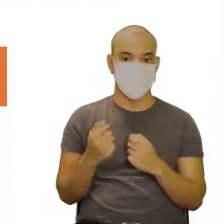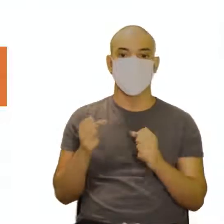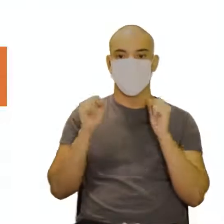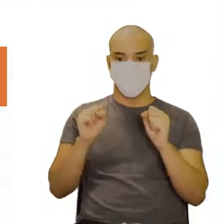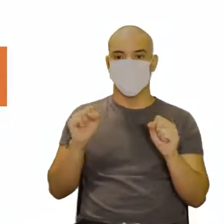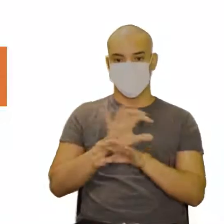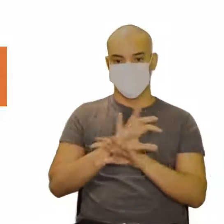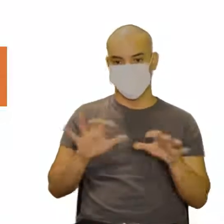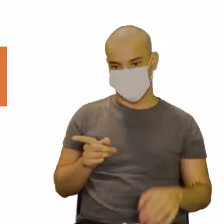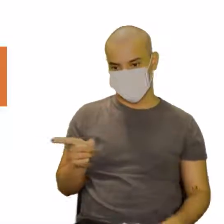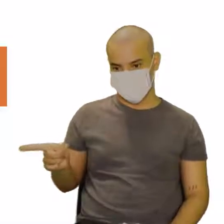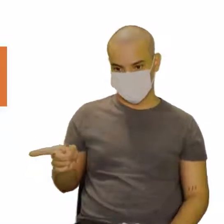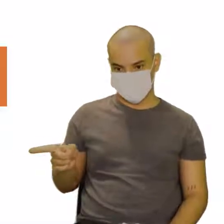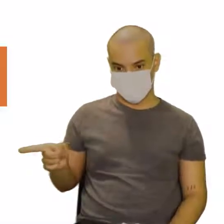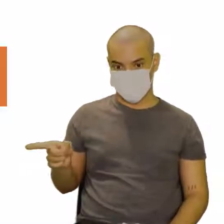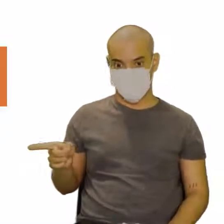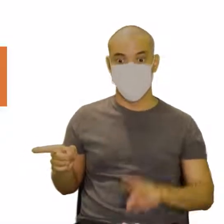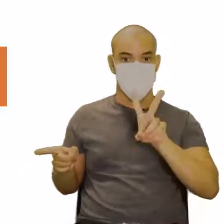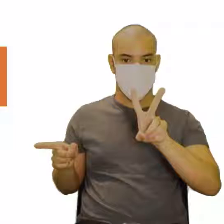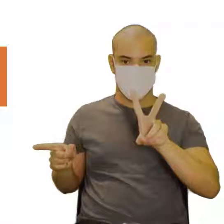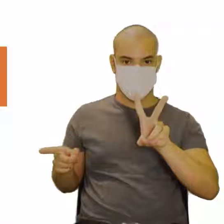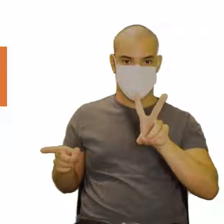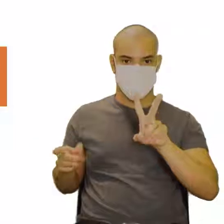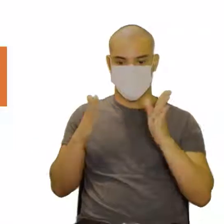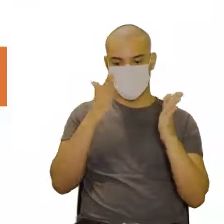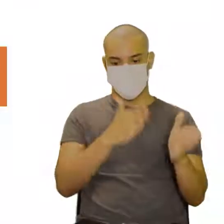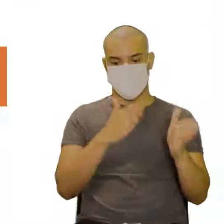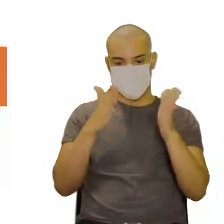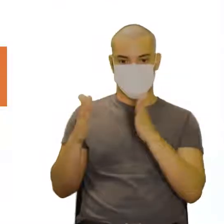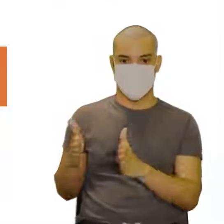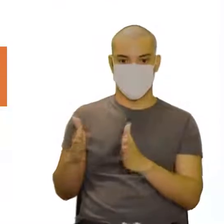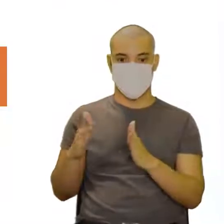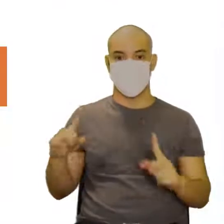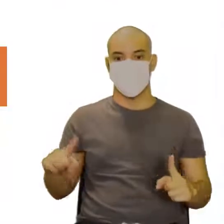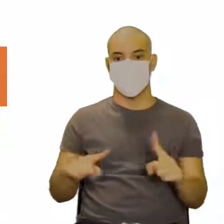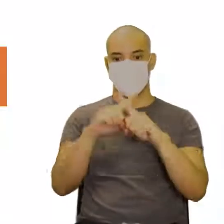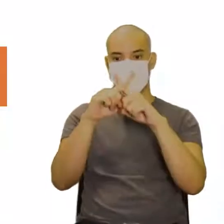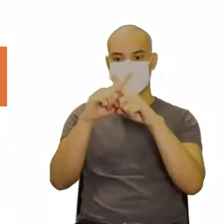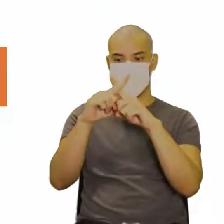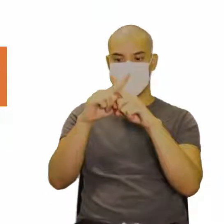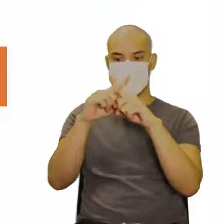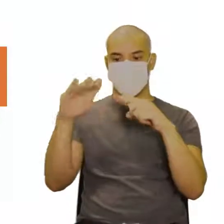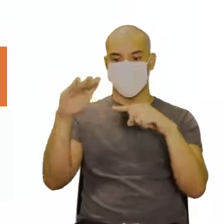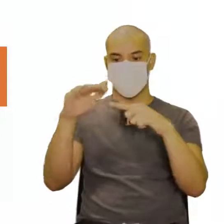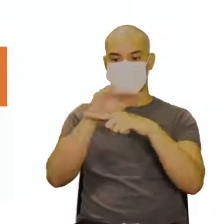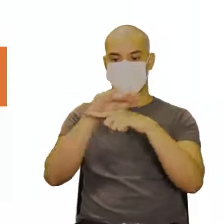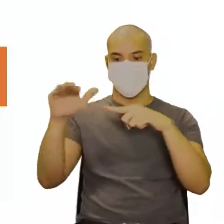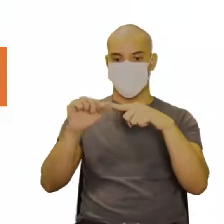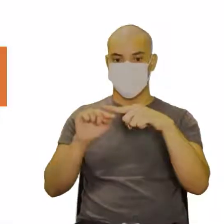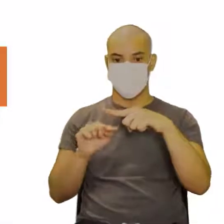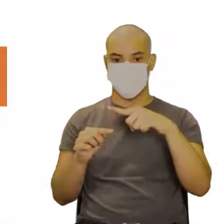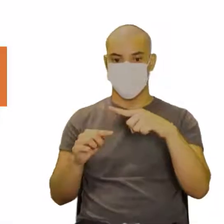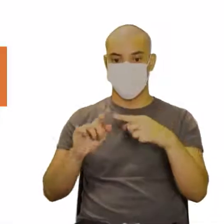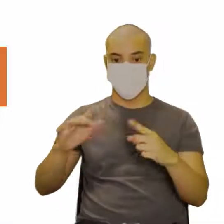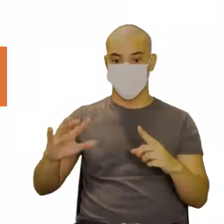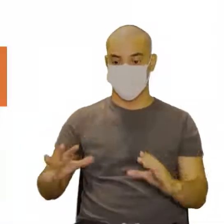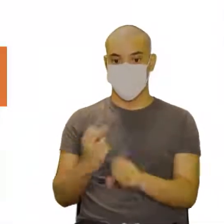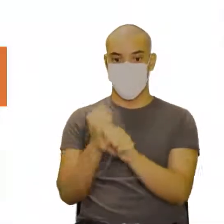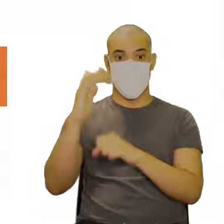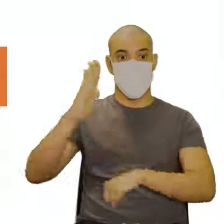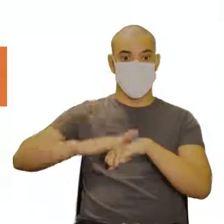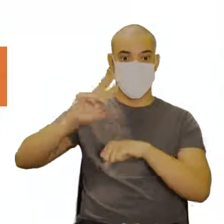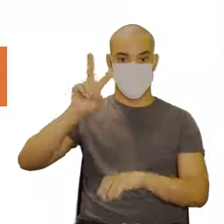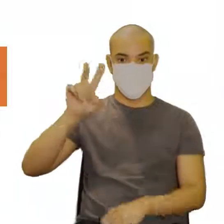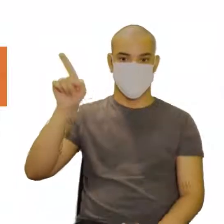fazer dessa forma. Isso aqui é só para dois, que é a multiplicação dividido pela soma. Isso só serve para dois. Mais de